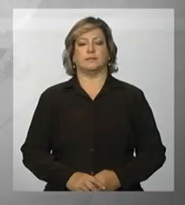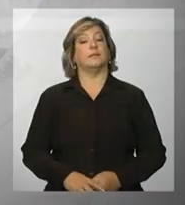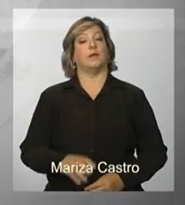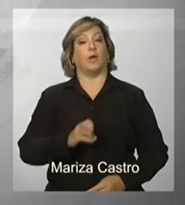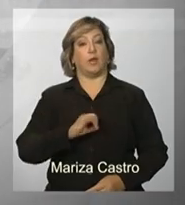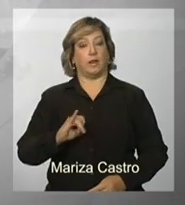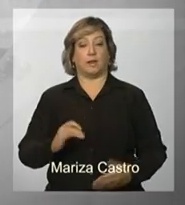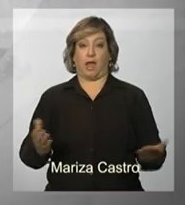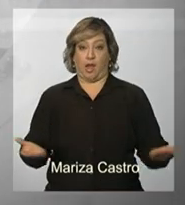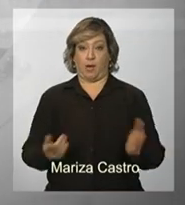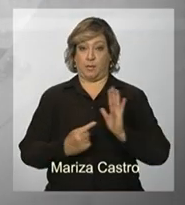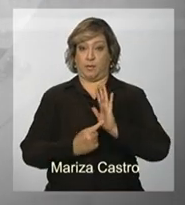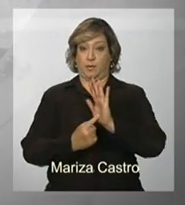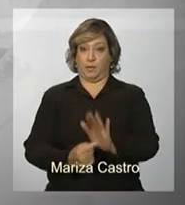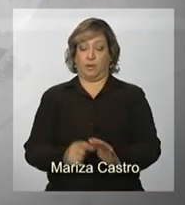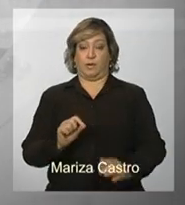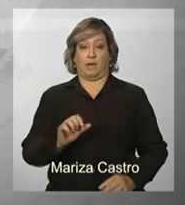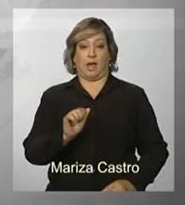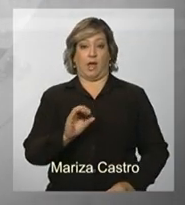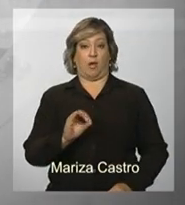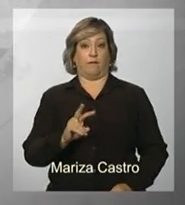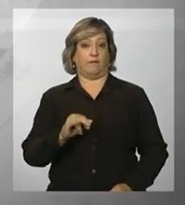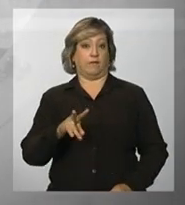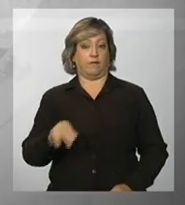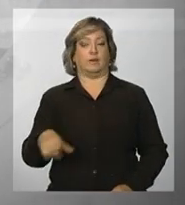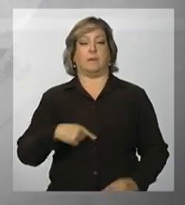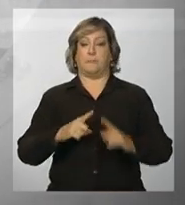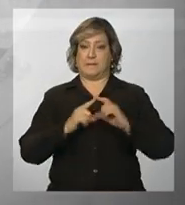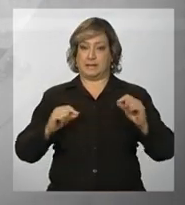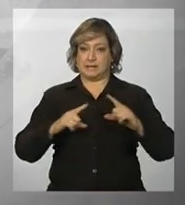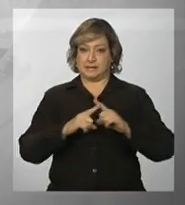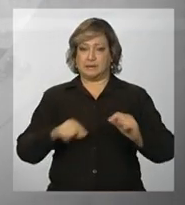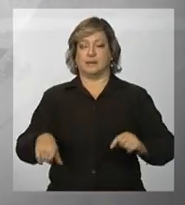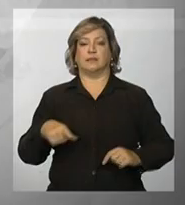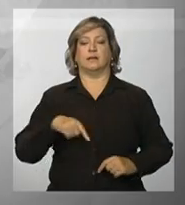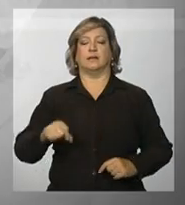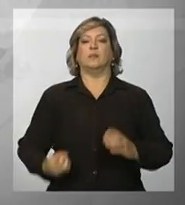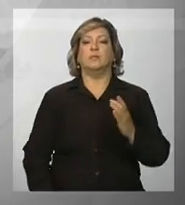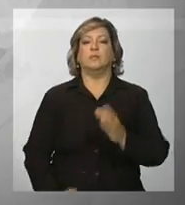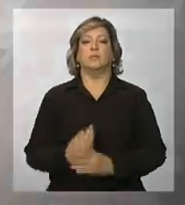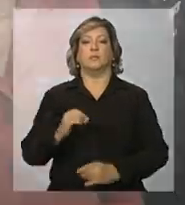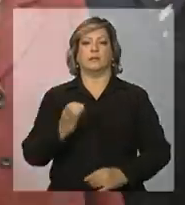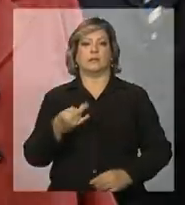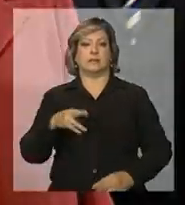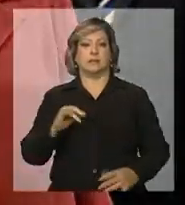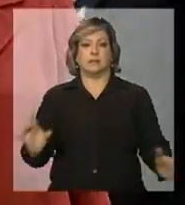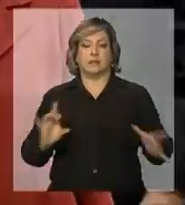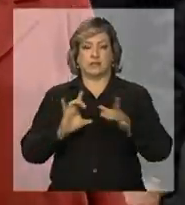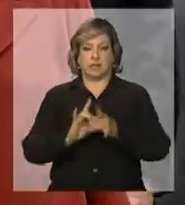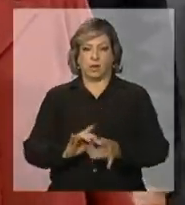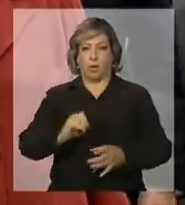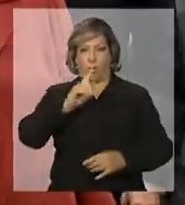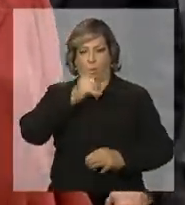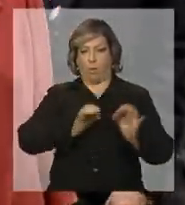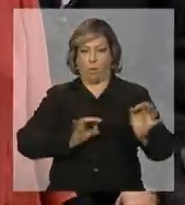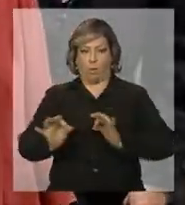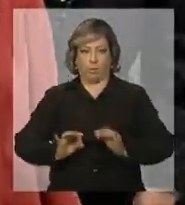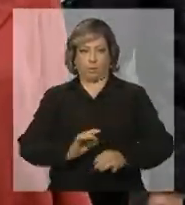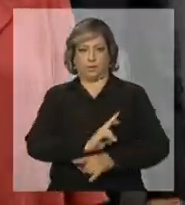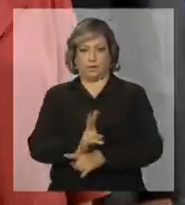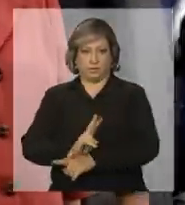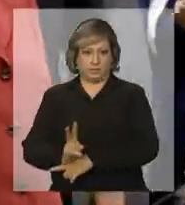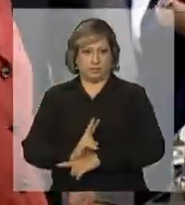Olá, interrompemos a programação para transmitir ao vivo de Brasília a inauguração do Centro Integrado de Comando e Controle de